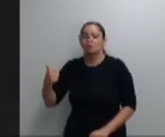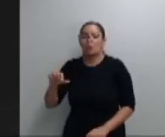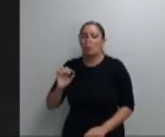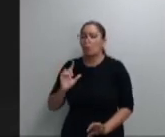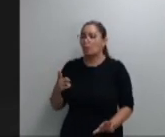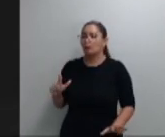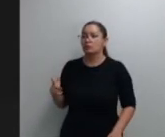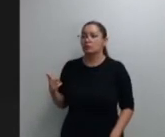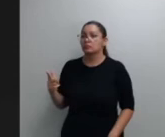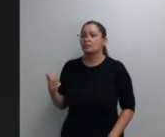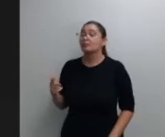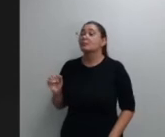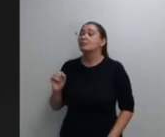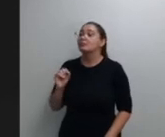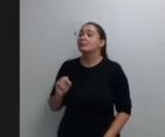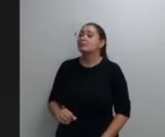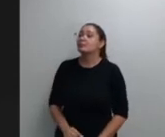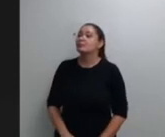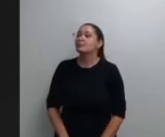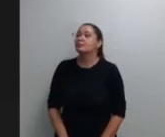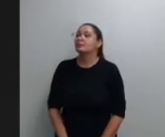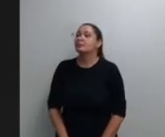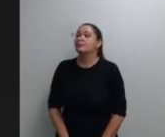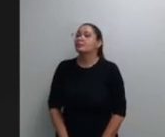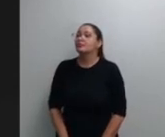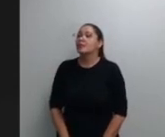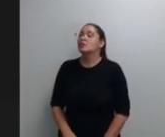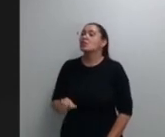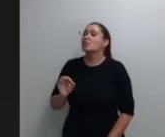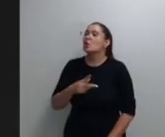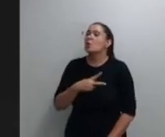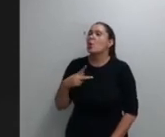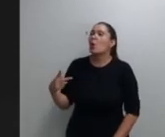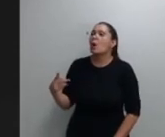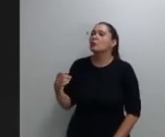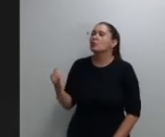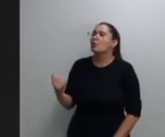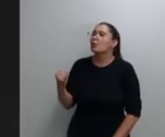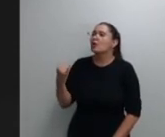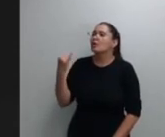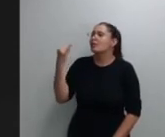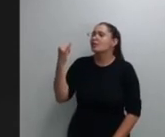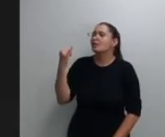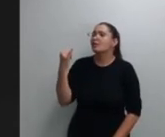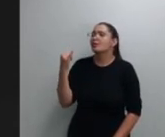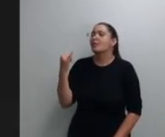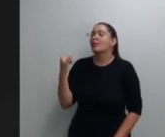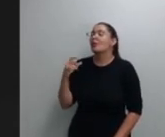pois não ministro Napoleão se vossa excelência não se importar minha ministra Regina